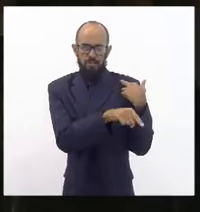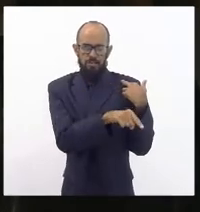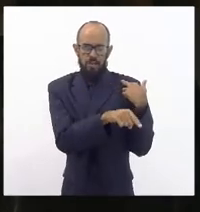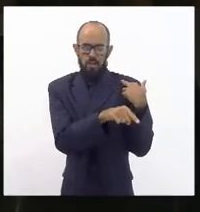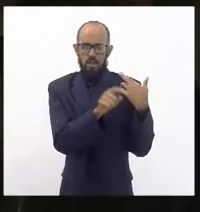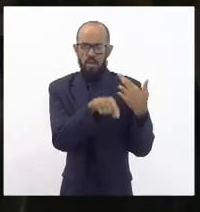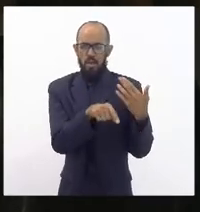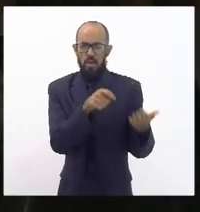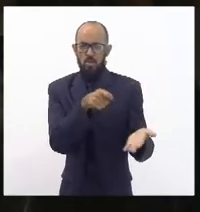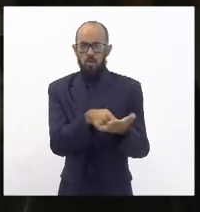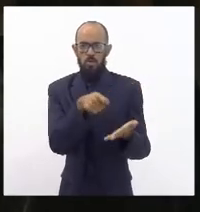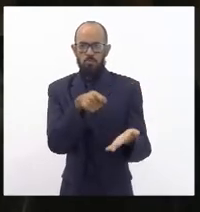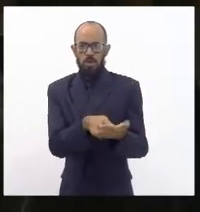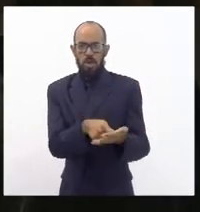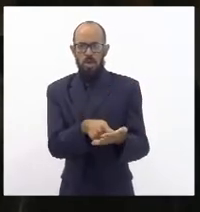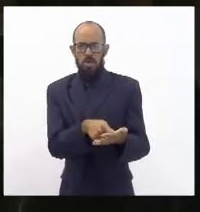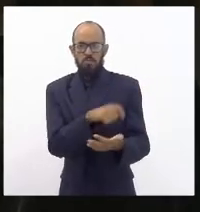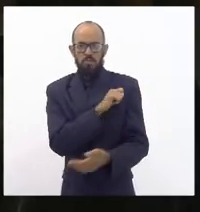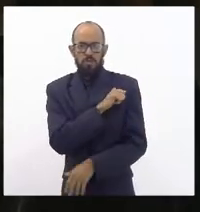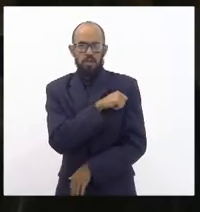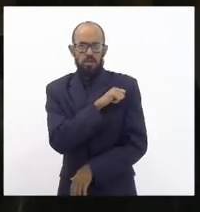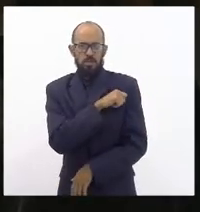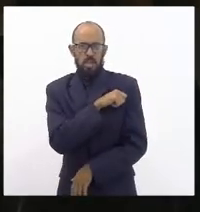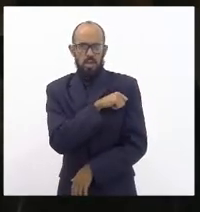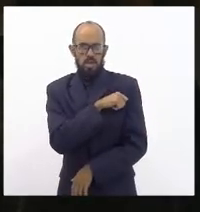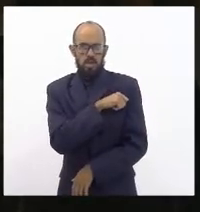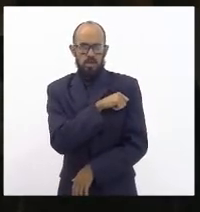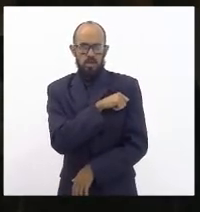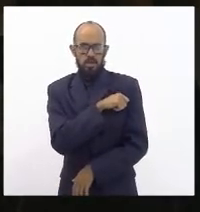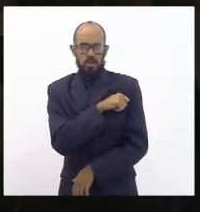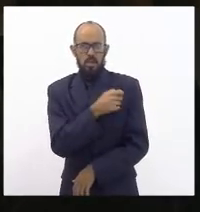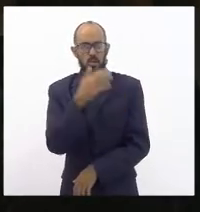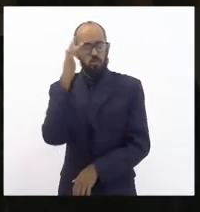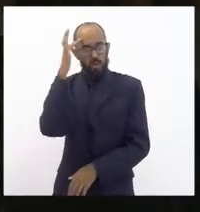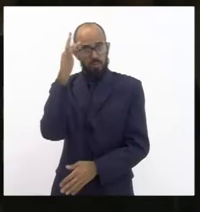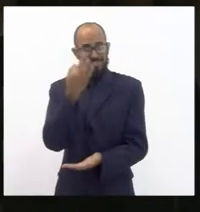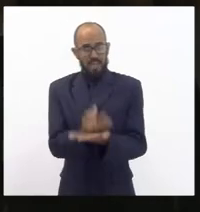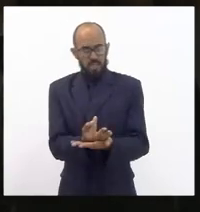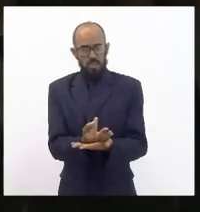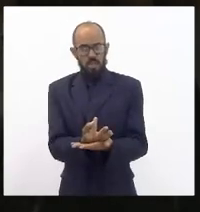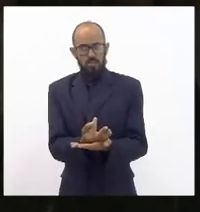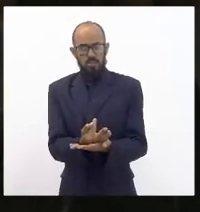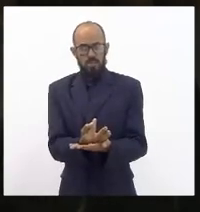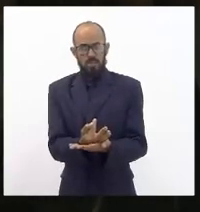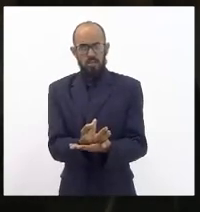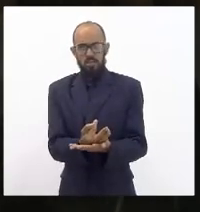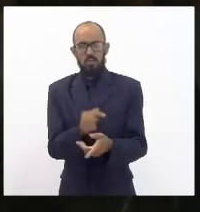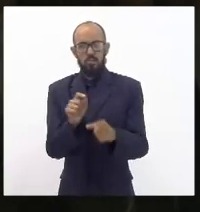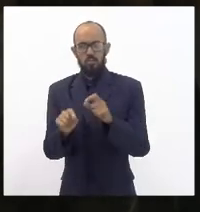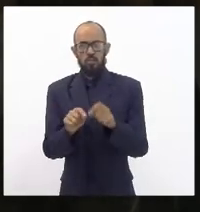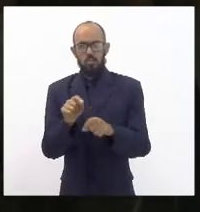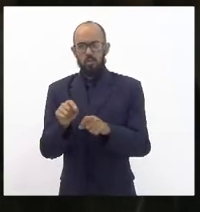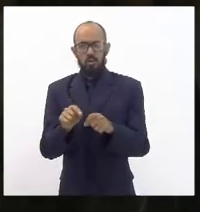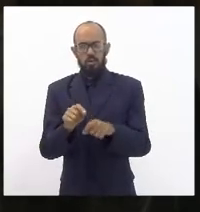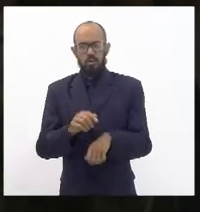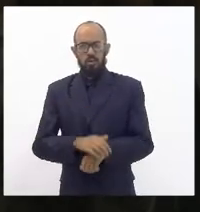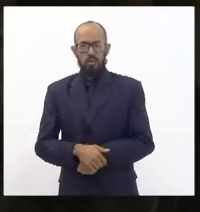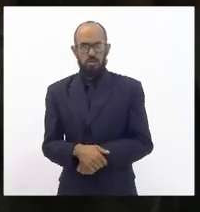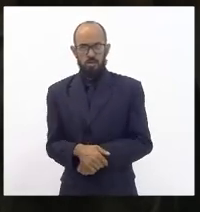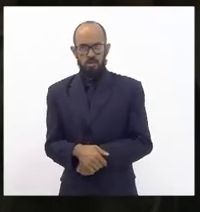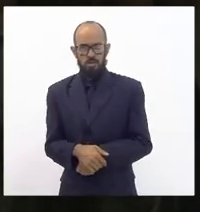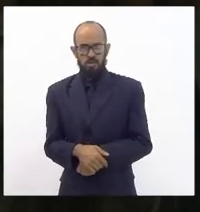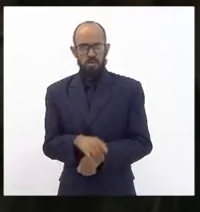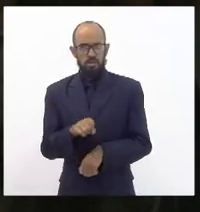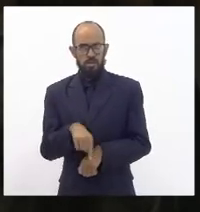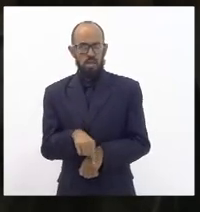cobrar e fiscalizar eu tenho certeza e convicção para que todos os parlamentares que estão aqui presente foi